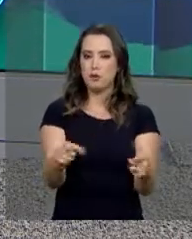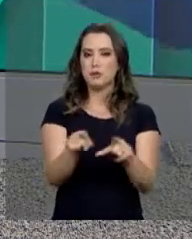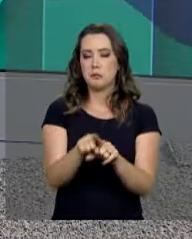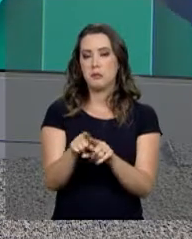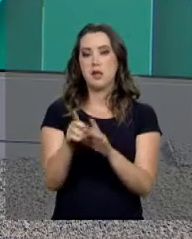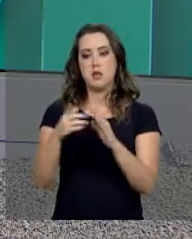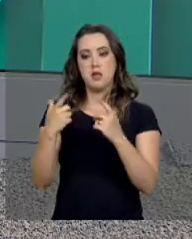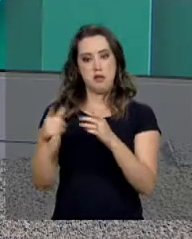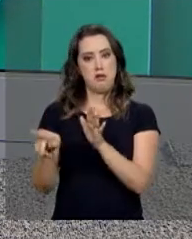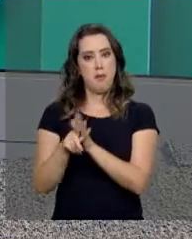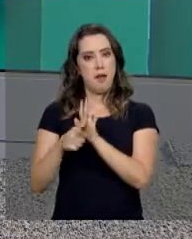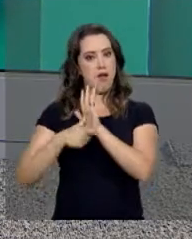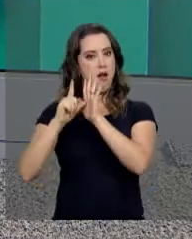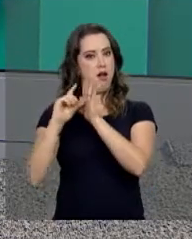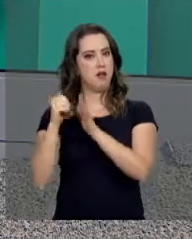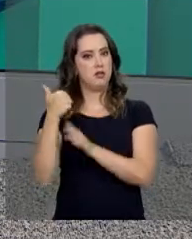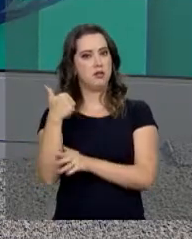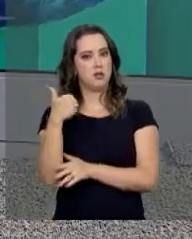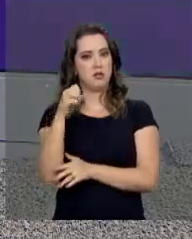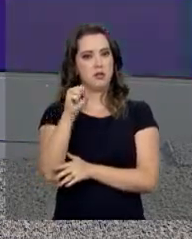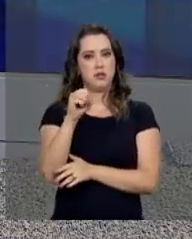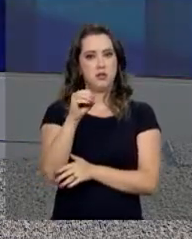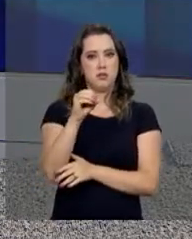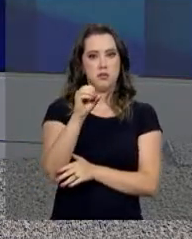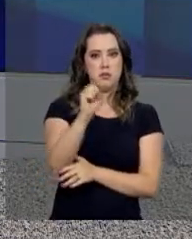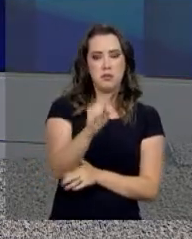1808 1821